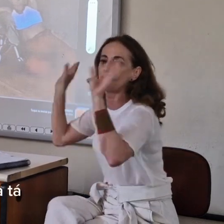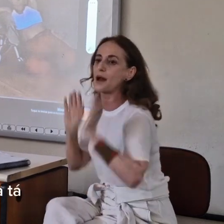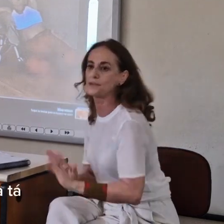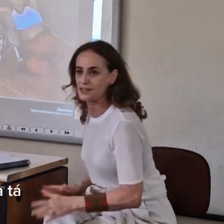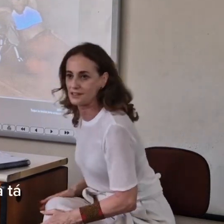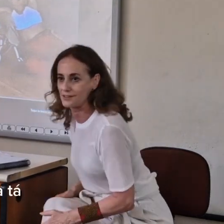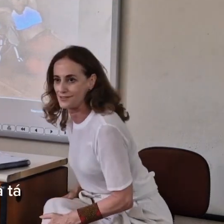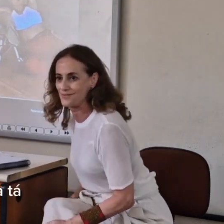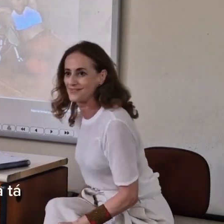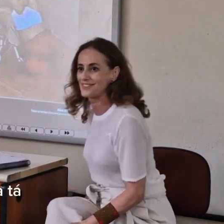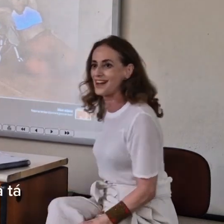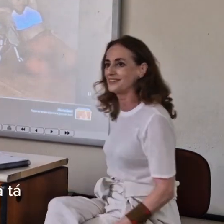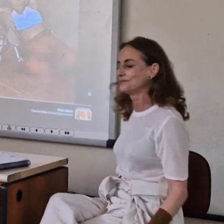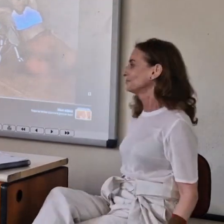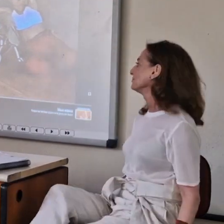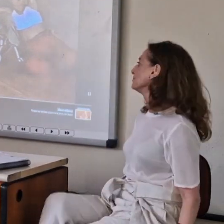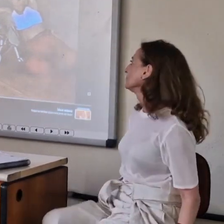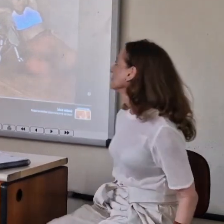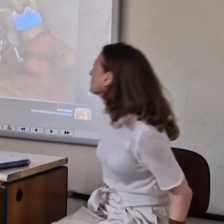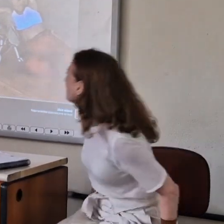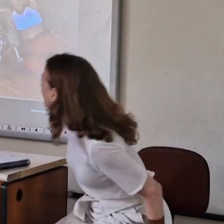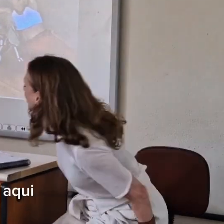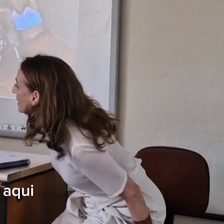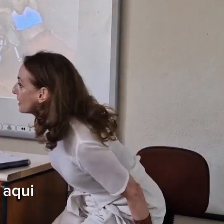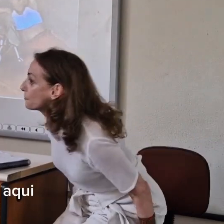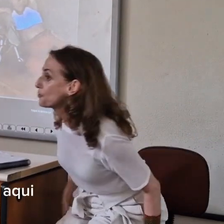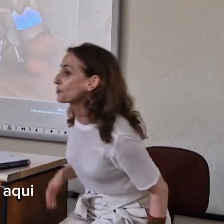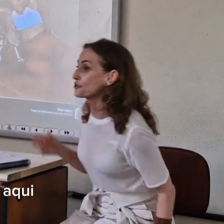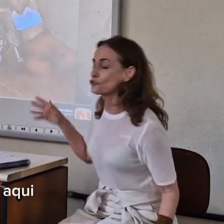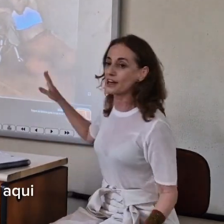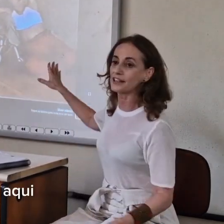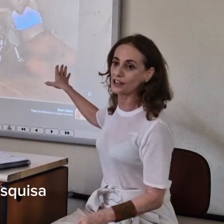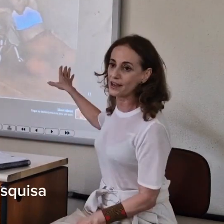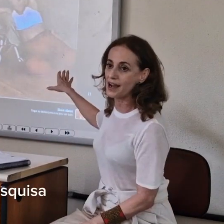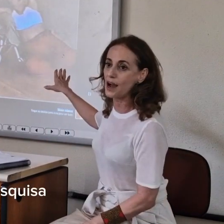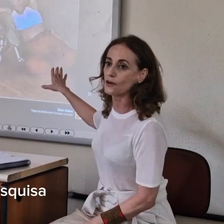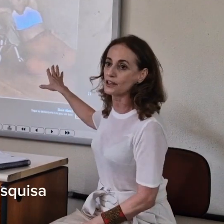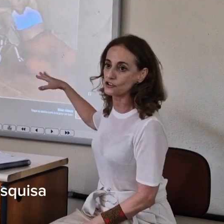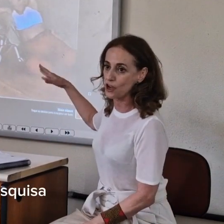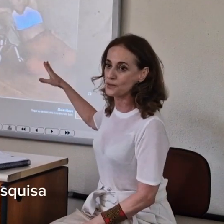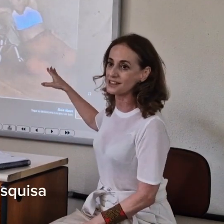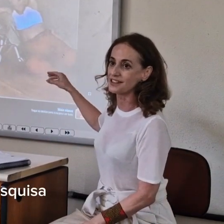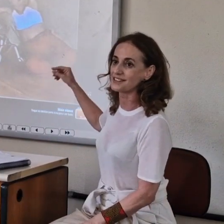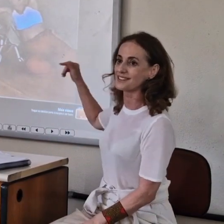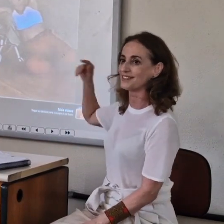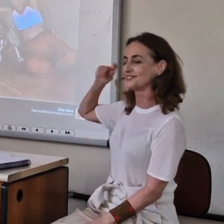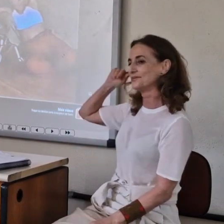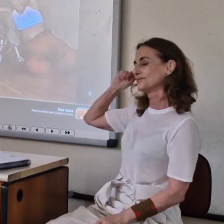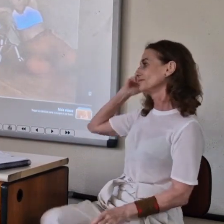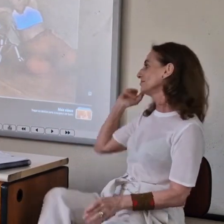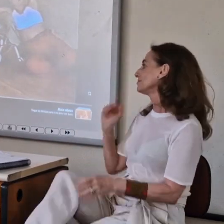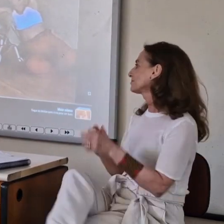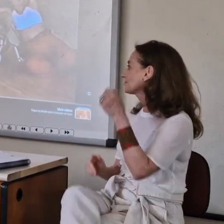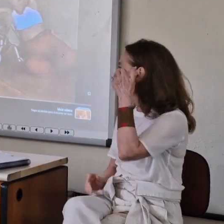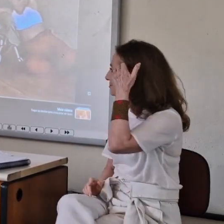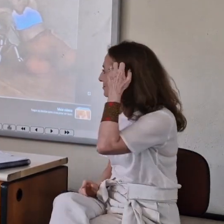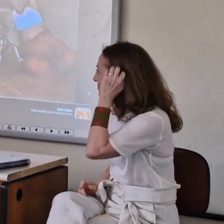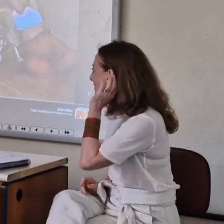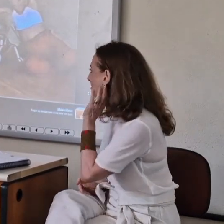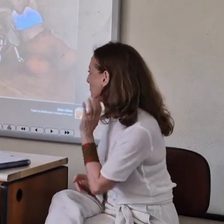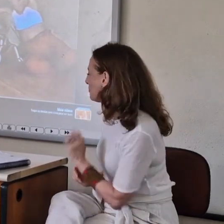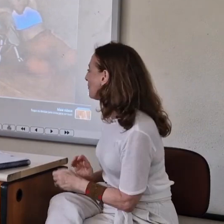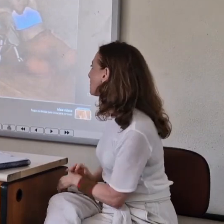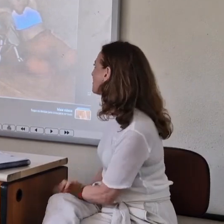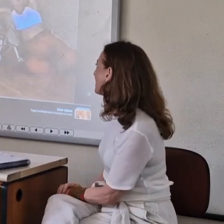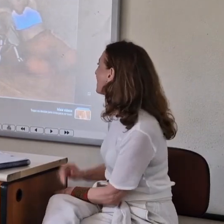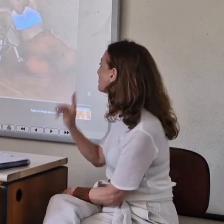pesquisa e filmar a pesquisa, tá? E ele foi o professor. Aqui não é a aula, é só a pesquisa. Não.